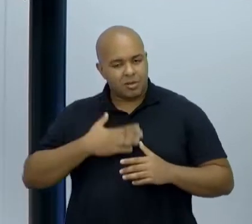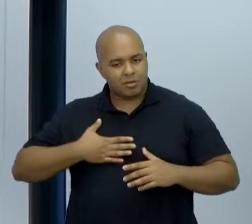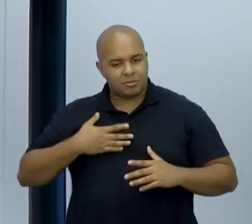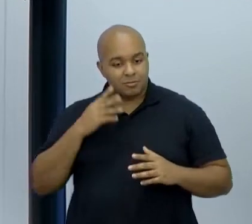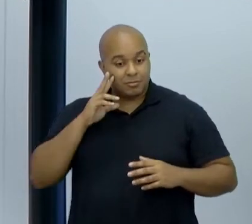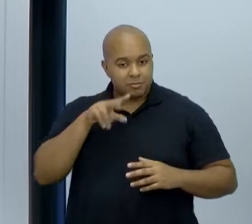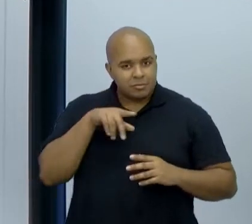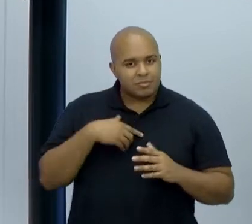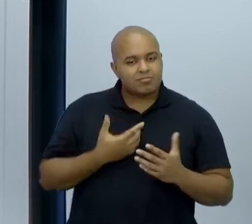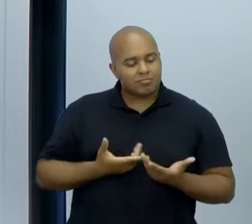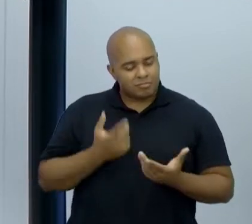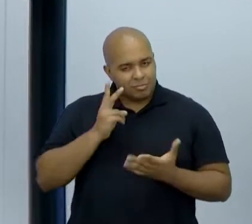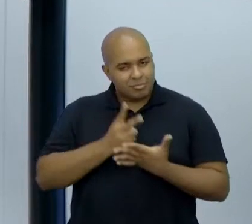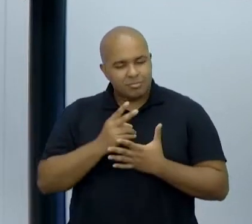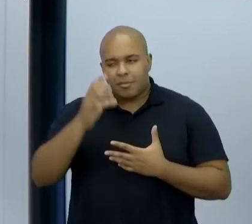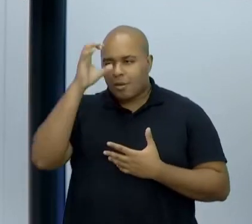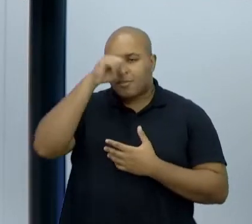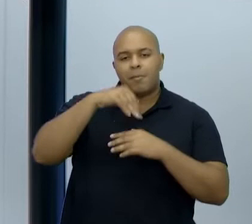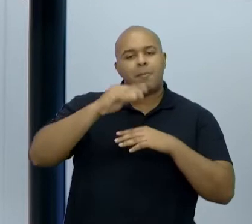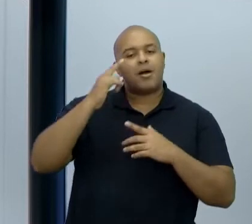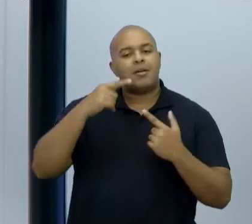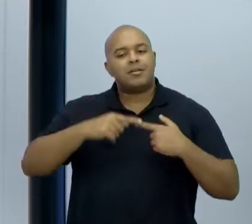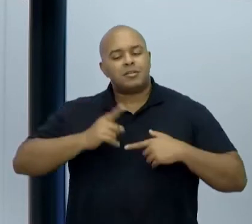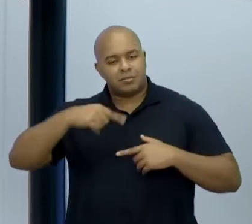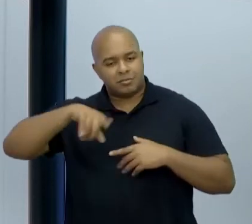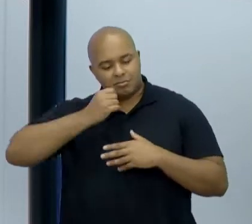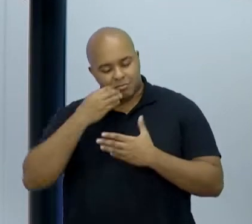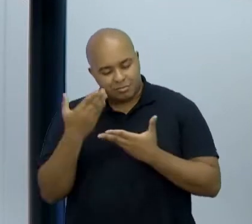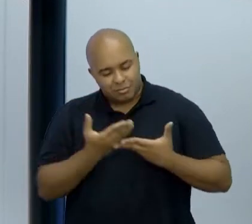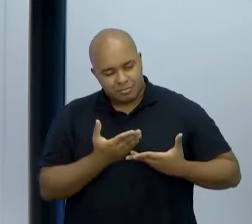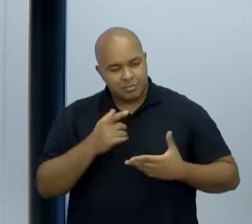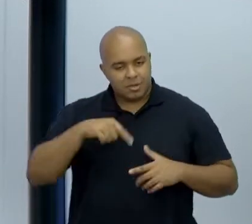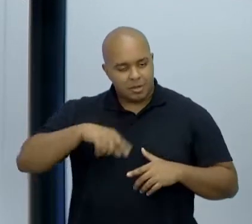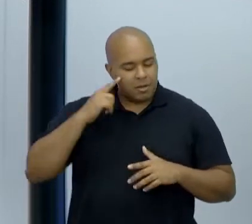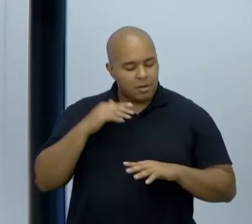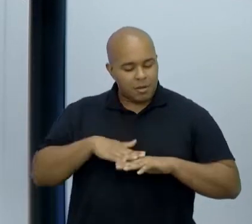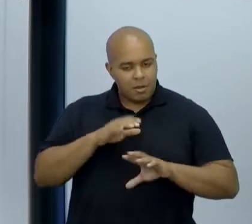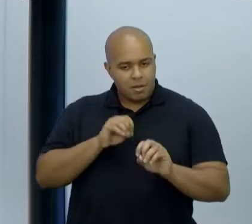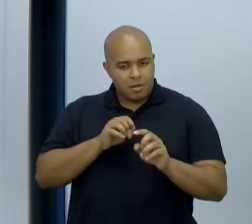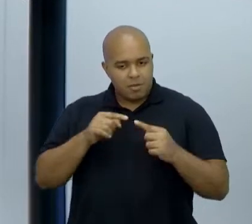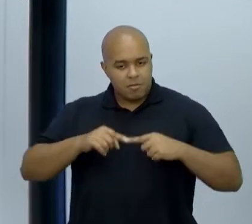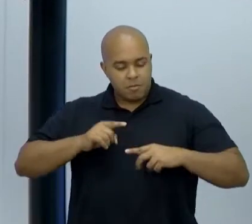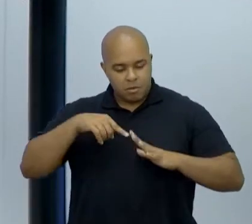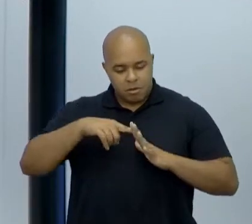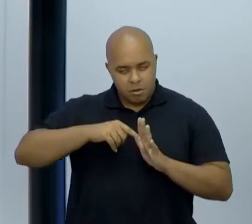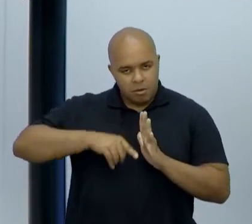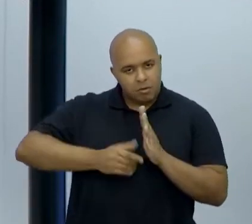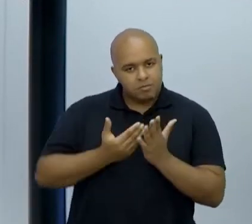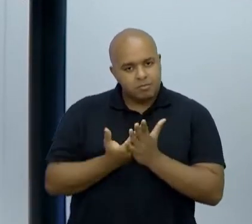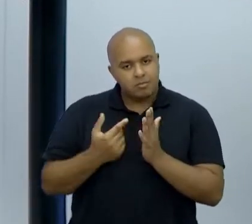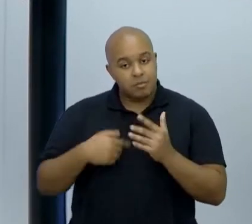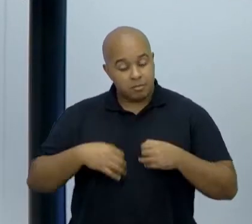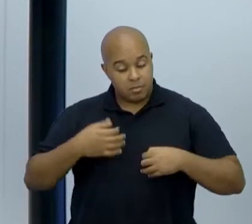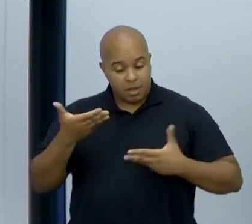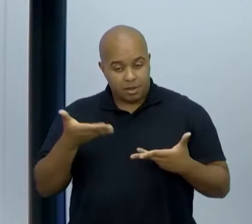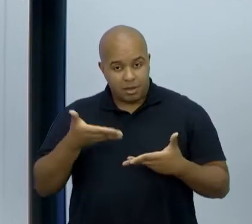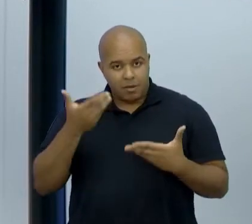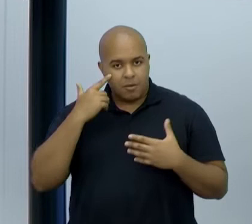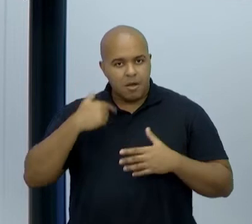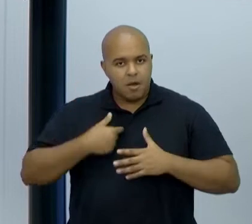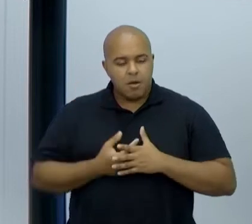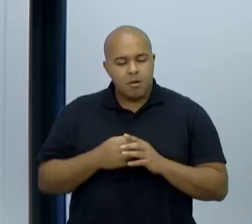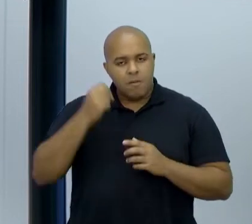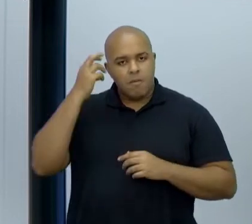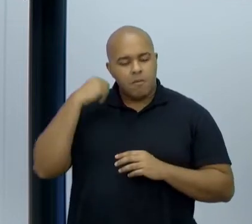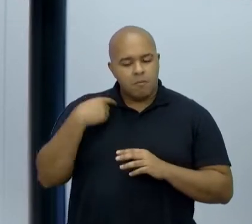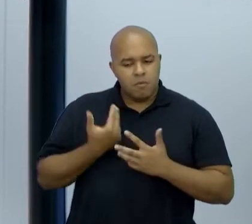nos assistir para sempre aprender mais. Sejam muito bem-vindos a mais uma aula do nosso aprofundamento aí, a